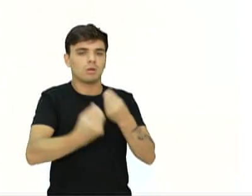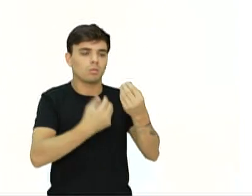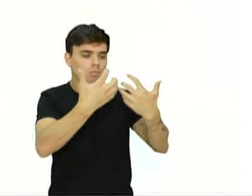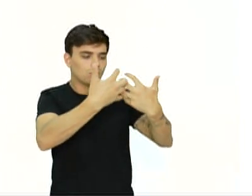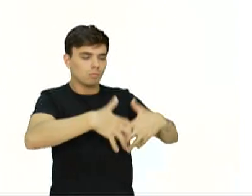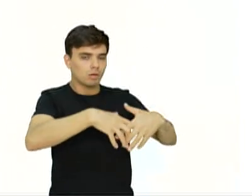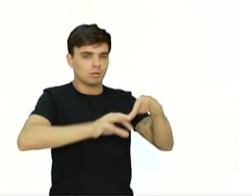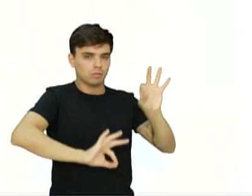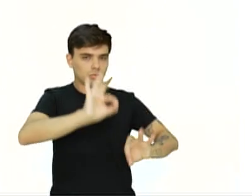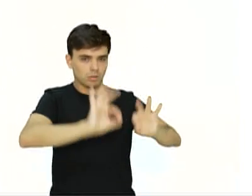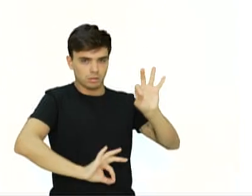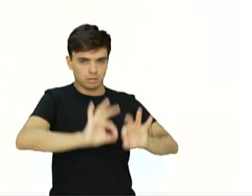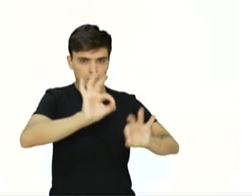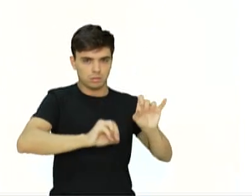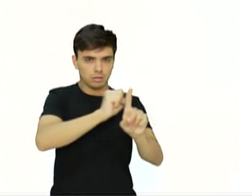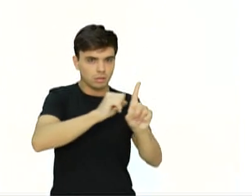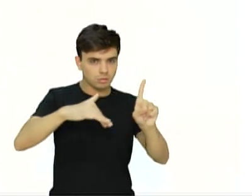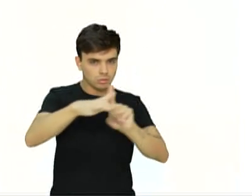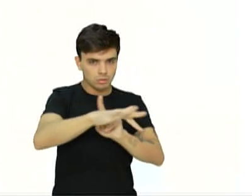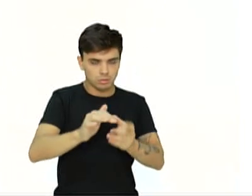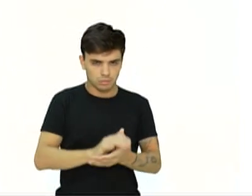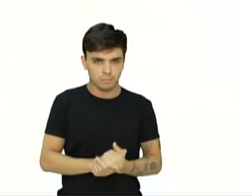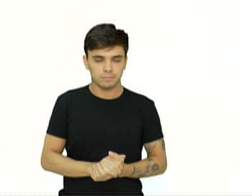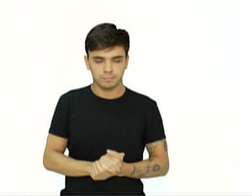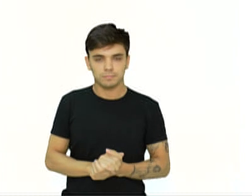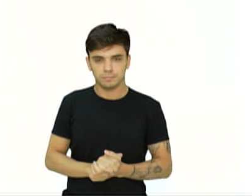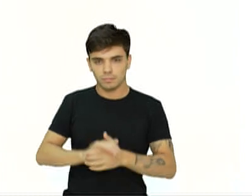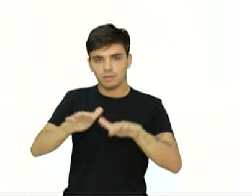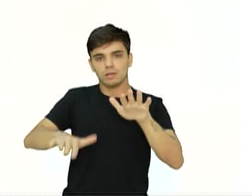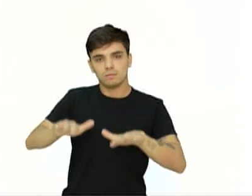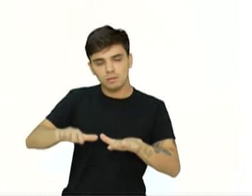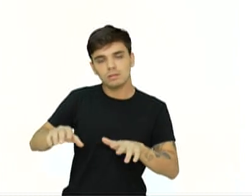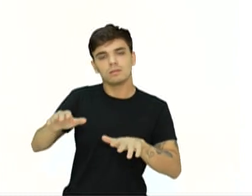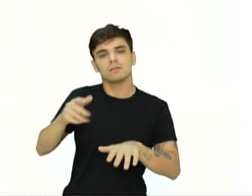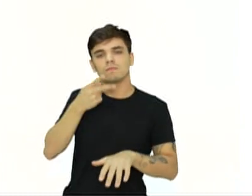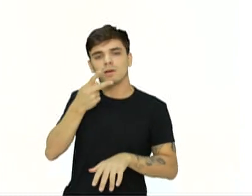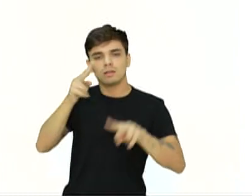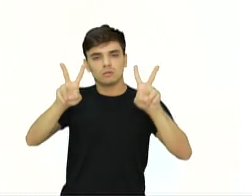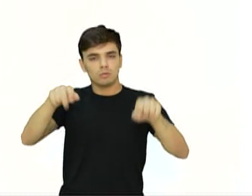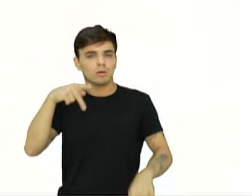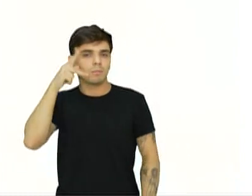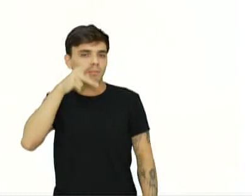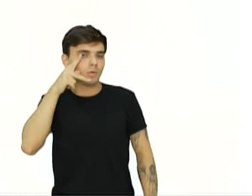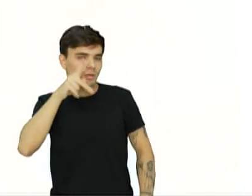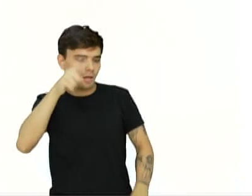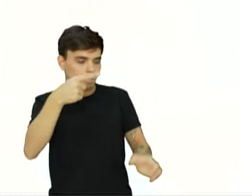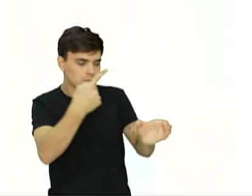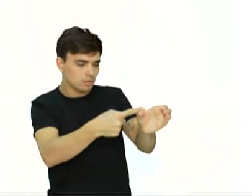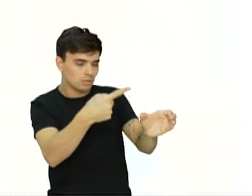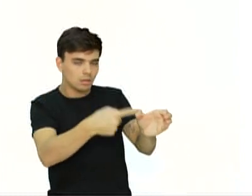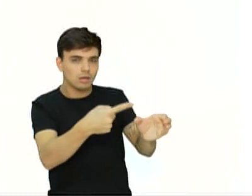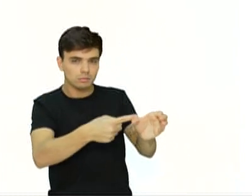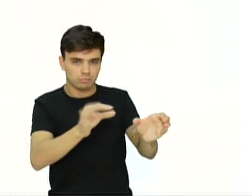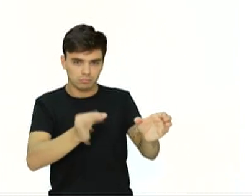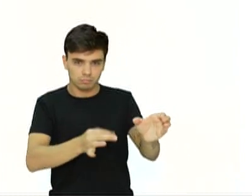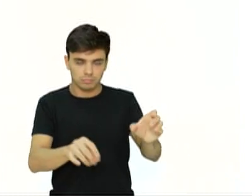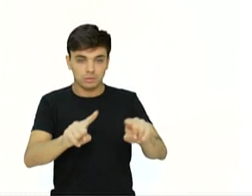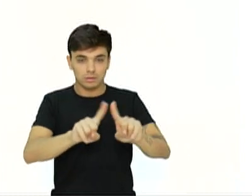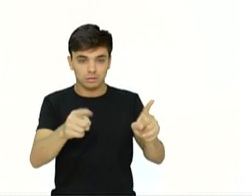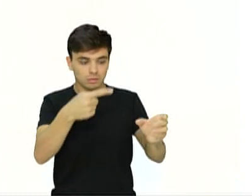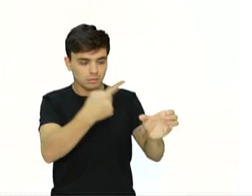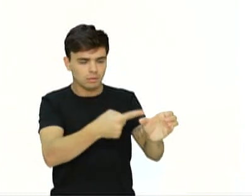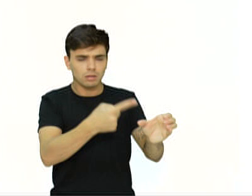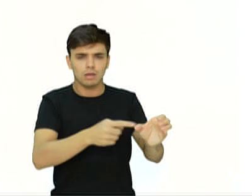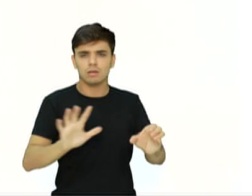de organização social, né? Quando a gente fala em política, a gente está falando em cidade. Então, na cidade, o